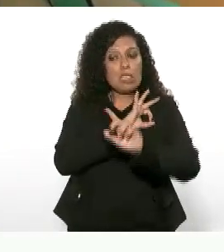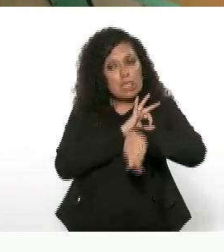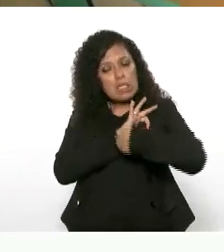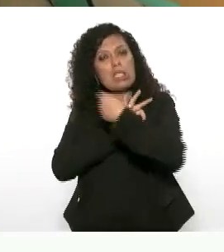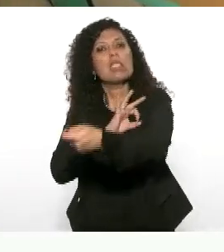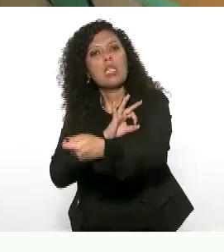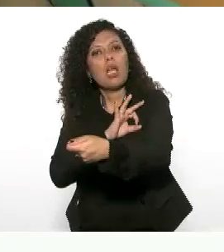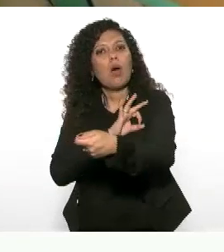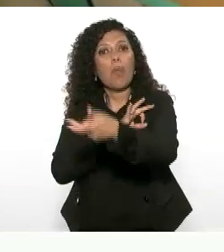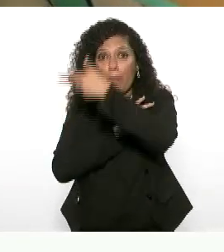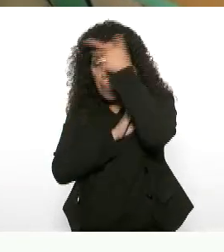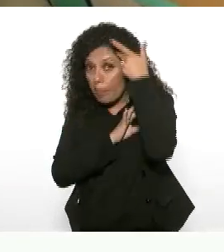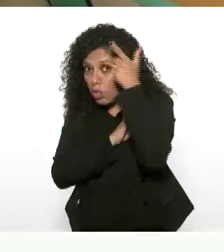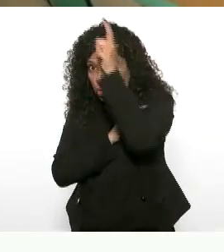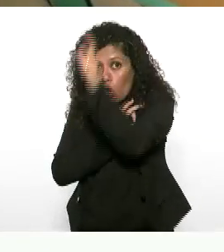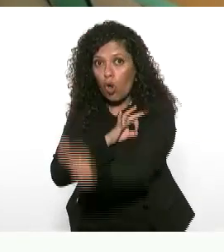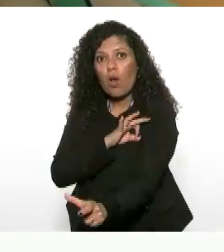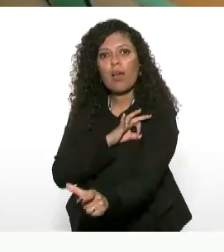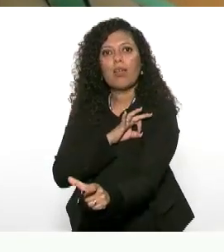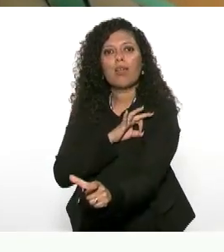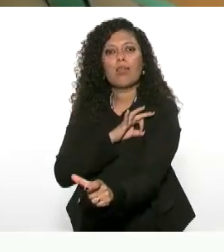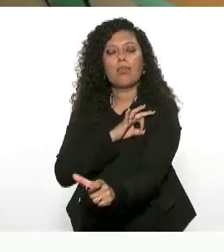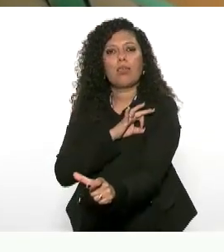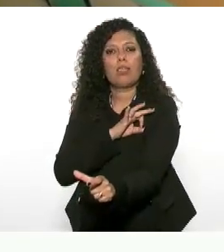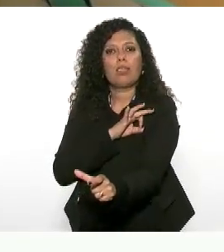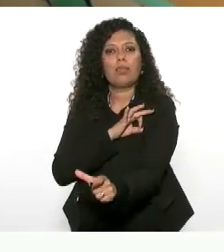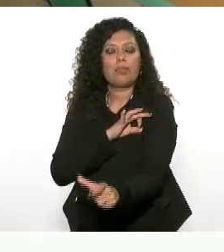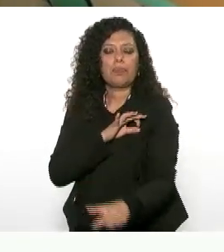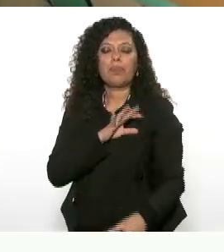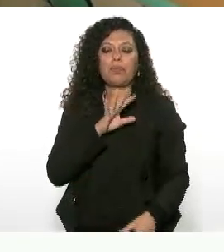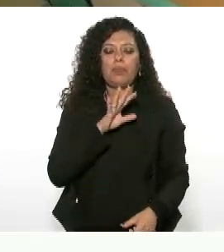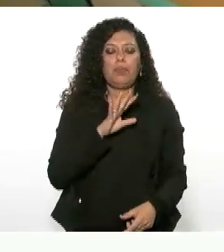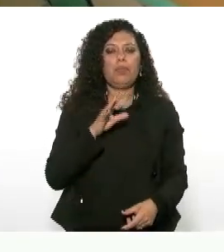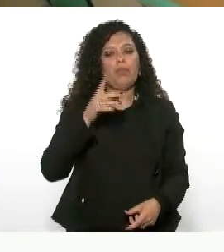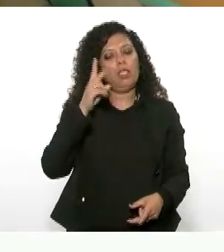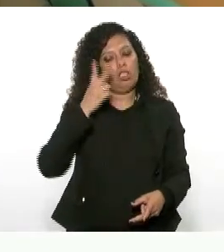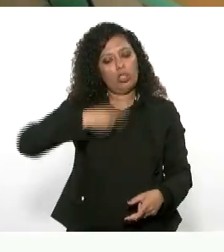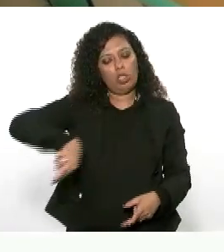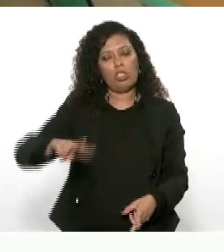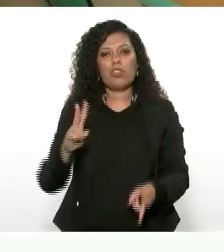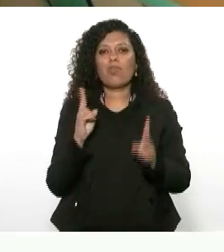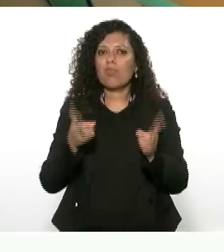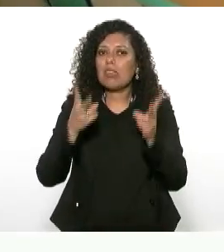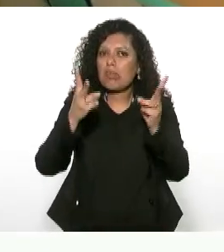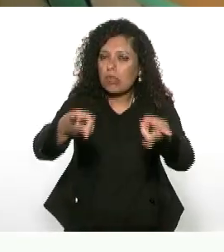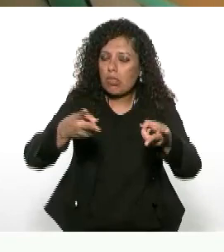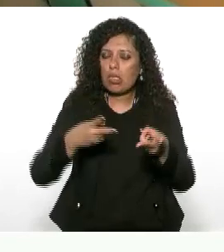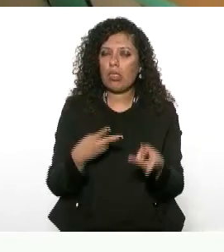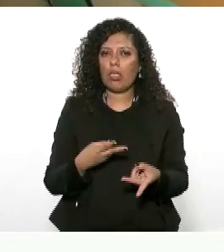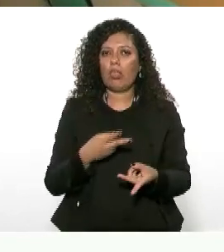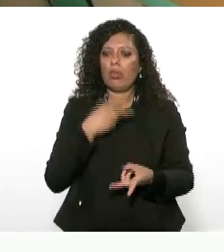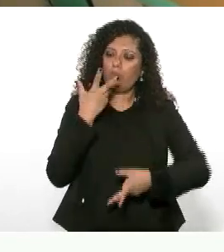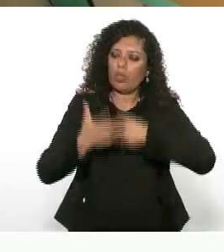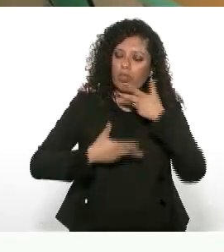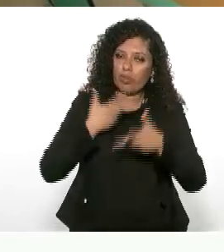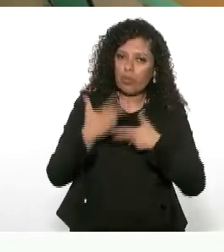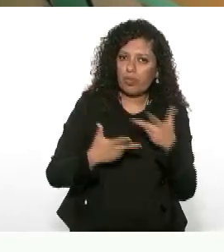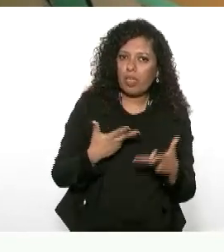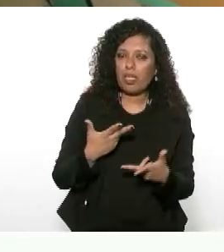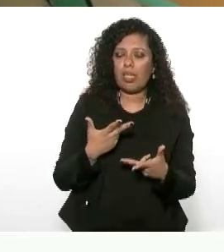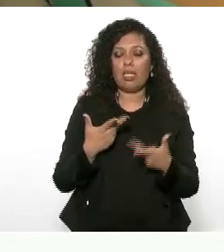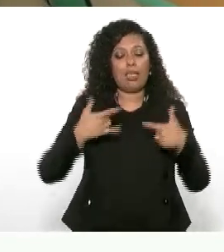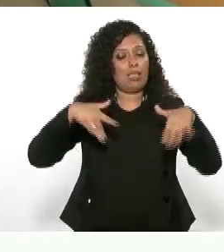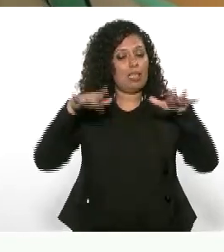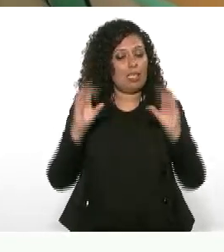Não deixando de lado, obviamente, o seu braço forte, mas sempre deixamos ao longo do tempo, deixando